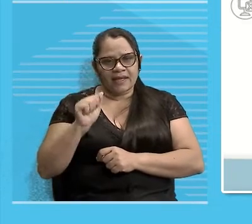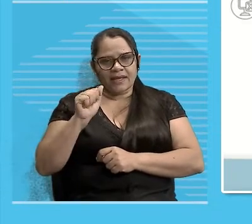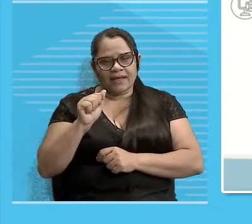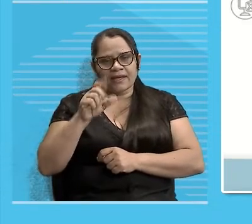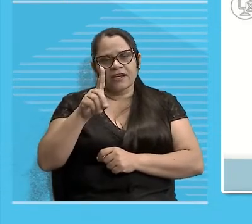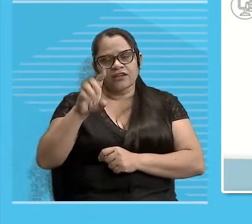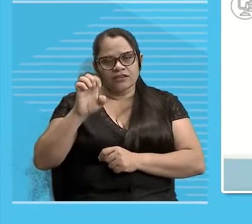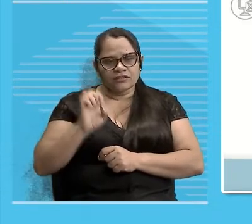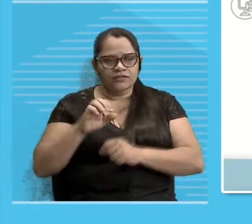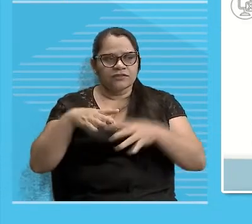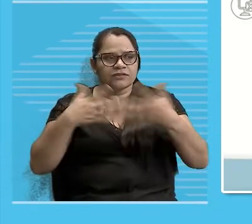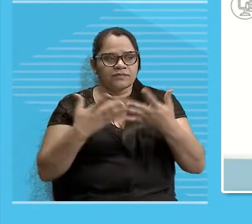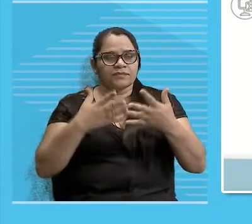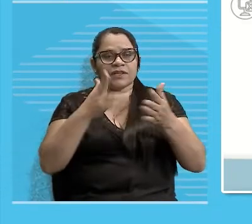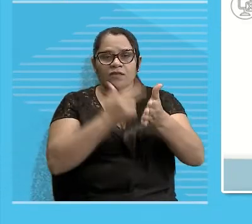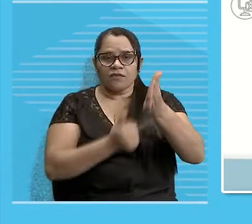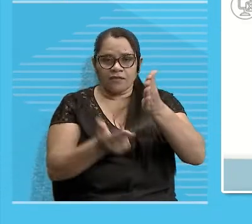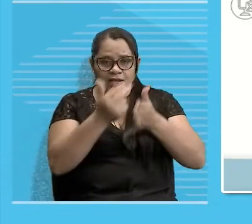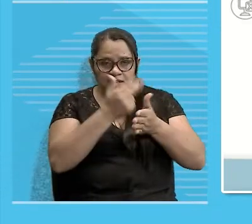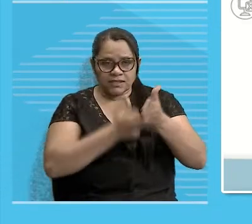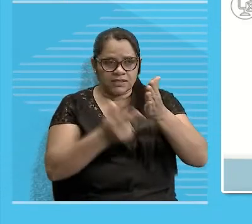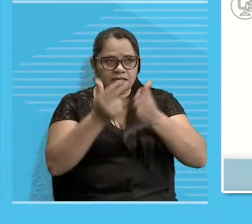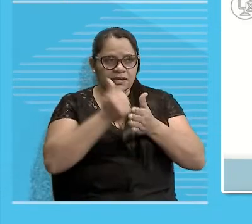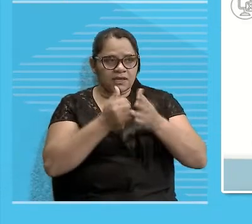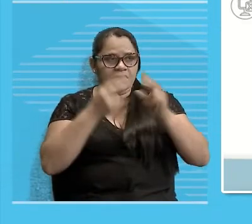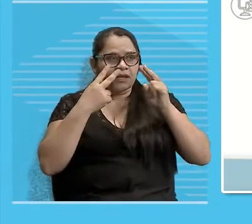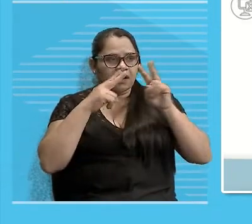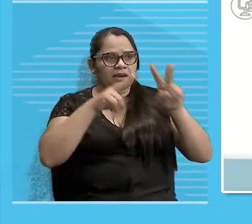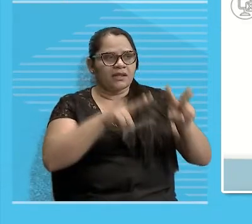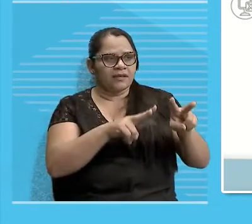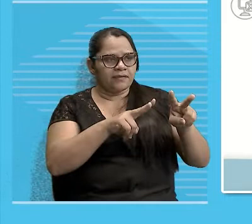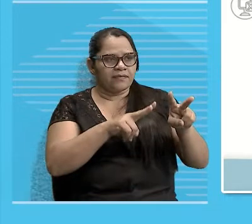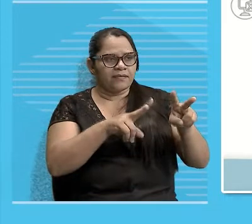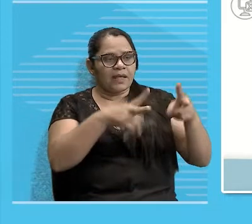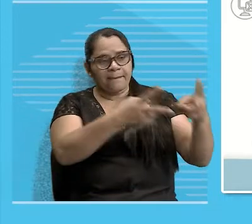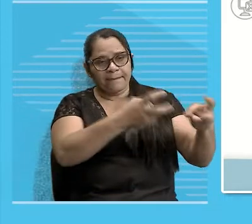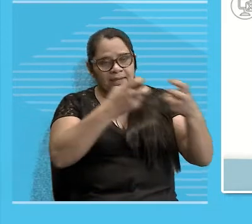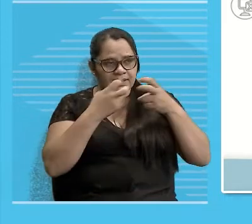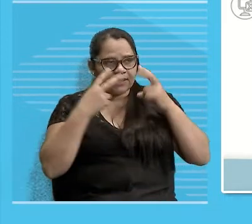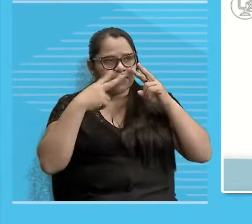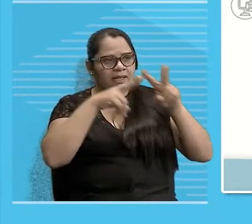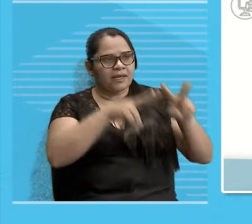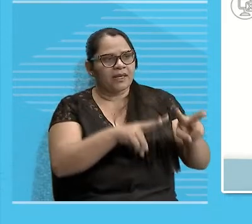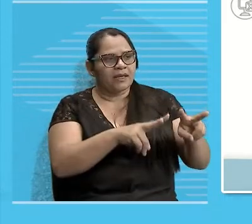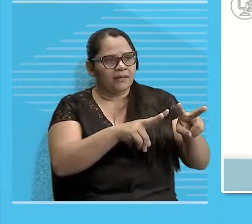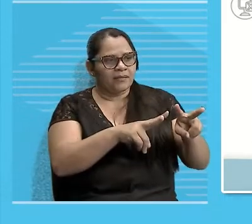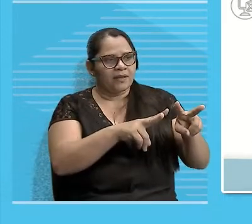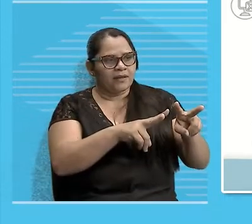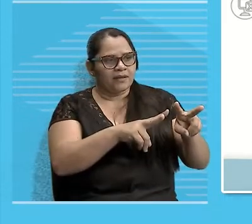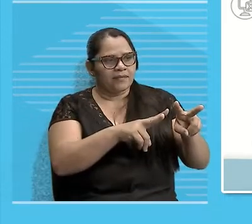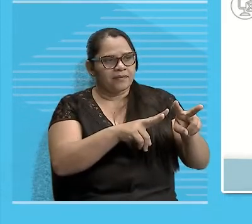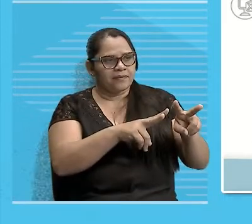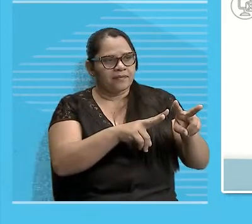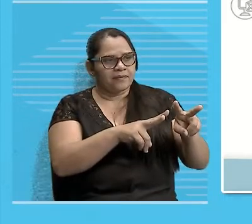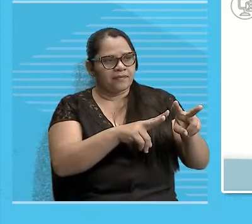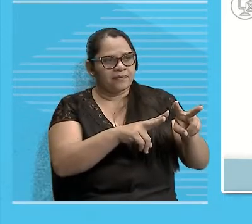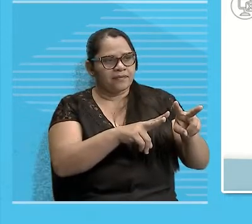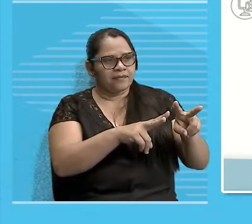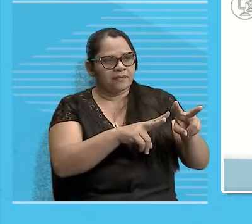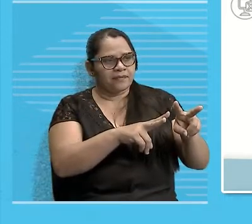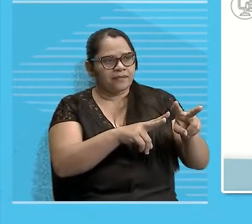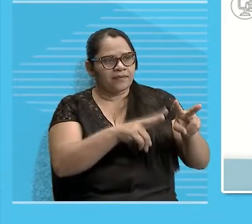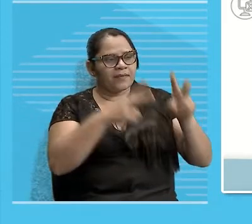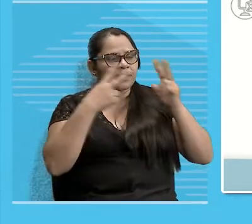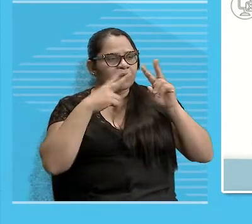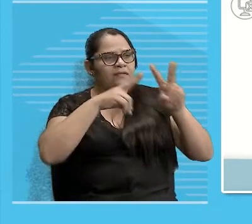aqui a canetinha amarela. Vejam, essas três cabeças estão diagonais. Essas três também estão diagonais. Esses dois também